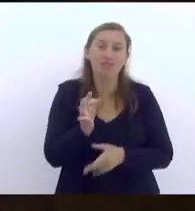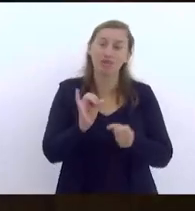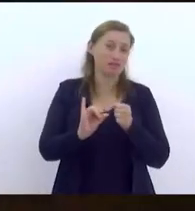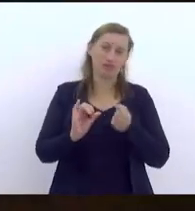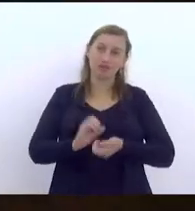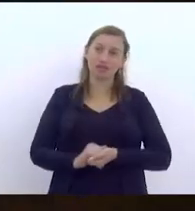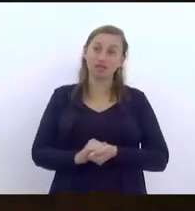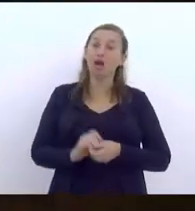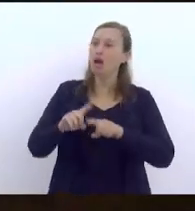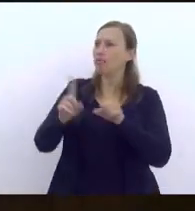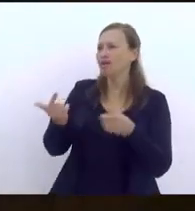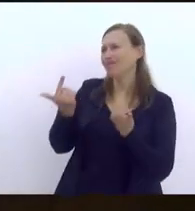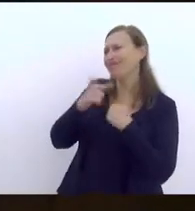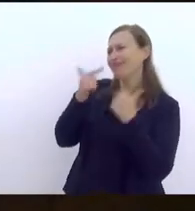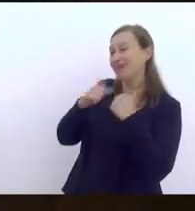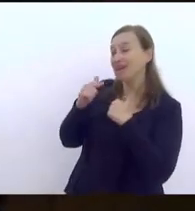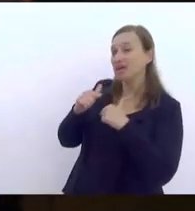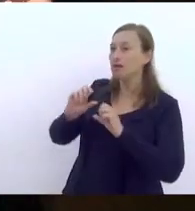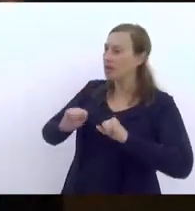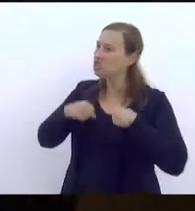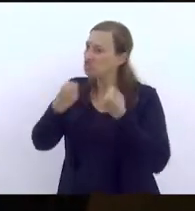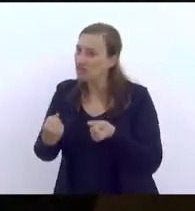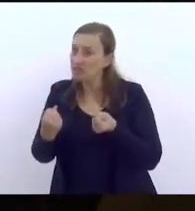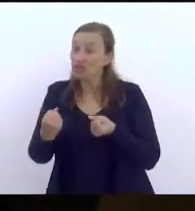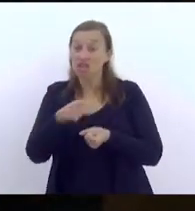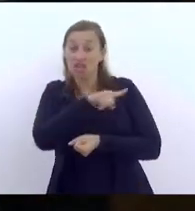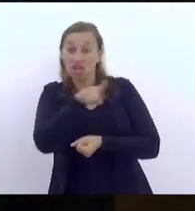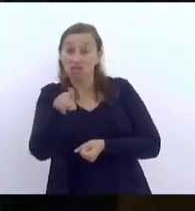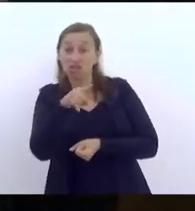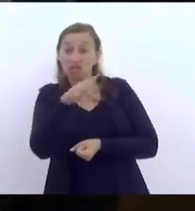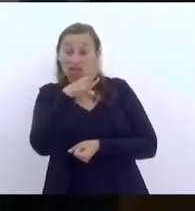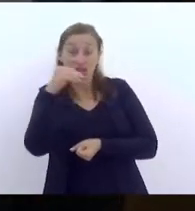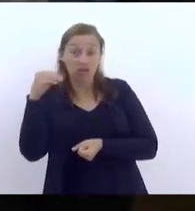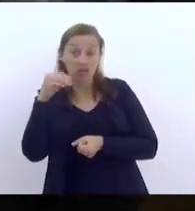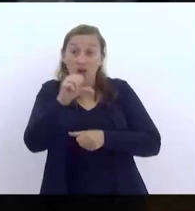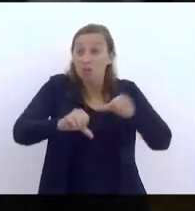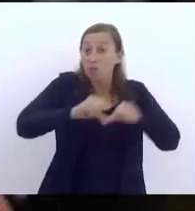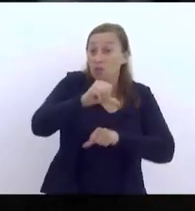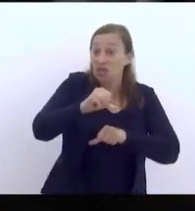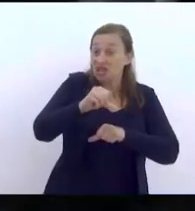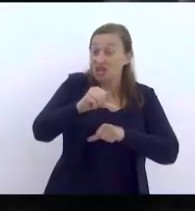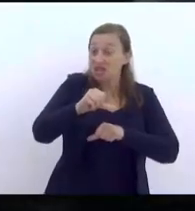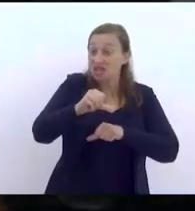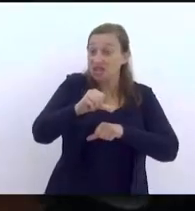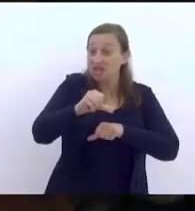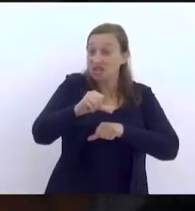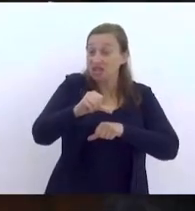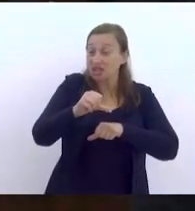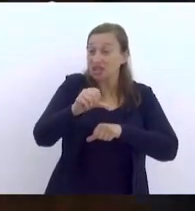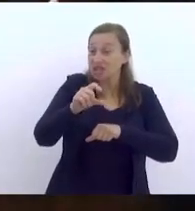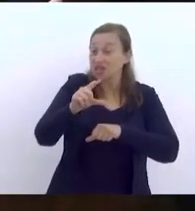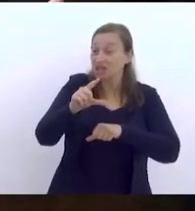fazendo. Mas engraçado, mas defender que eles façam uma mudança de sexo pode?